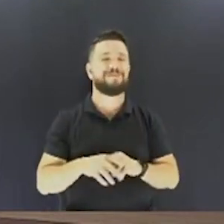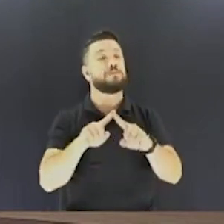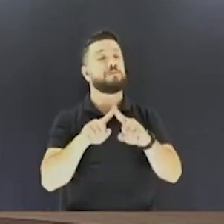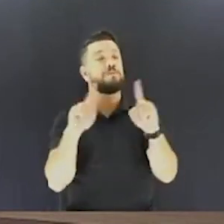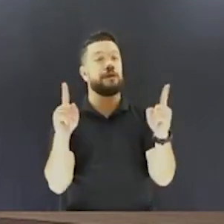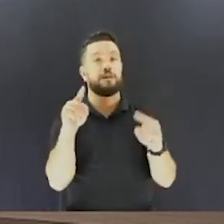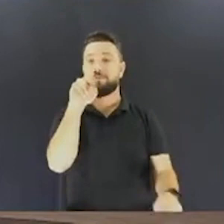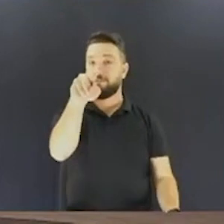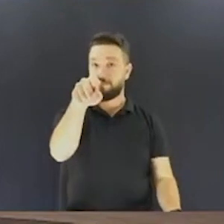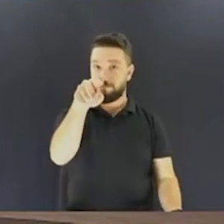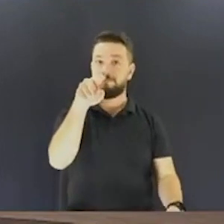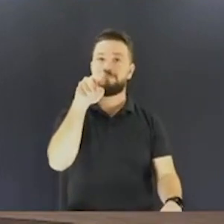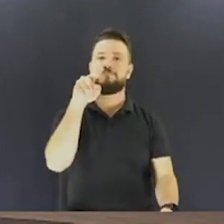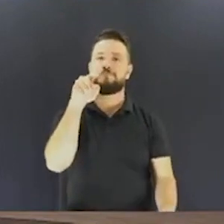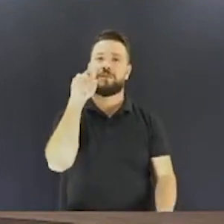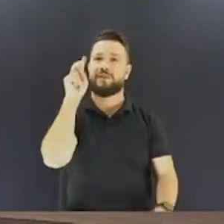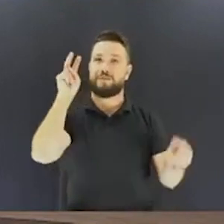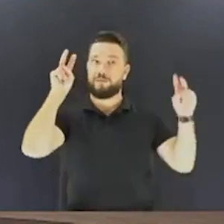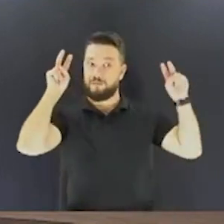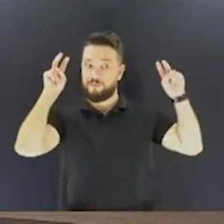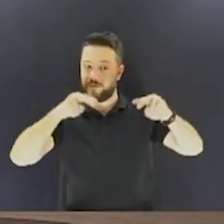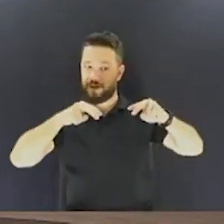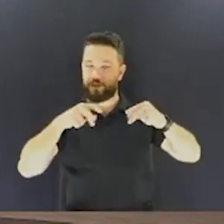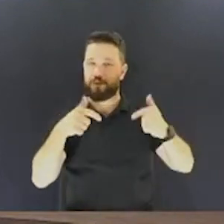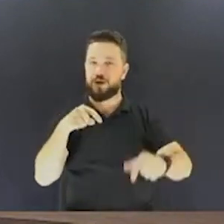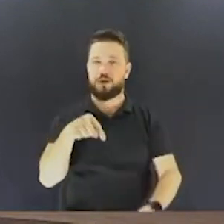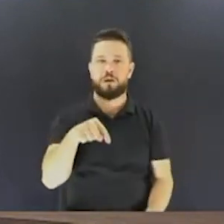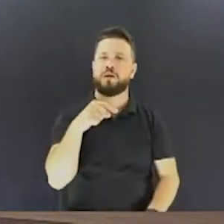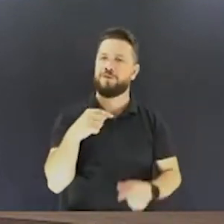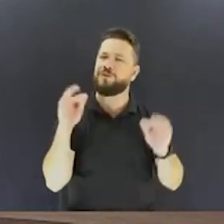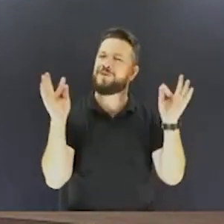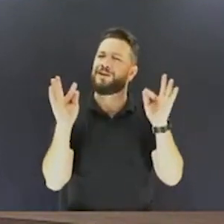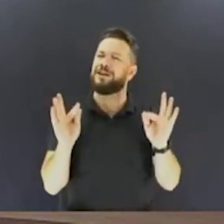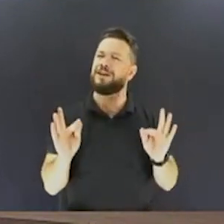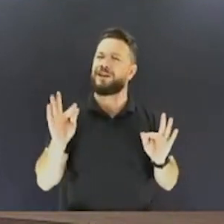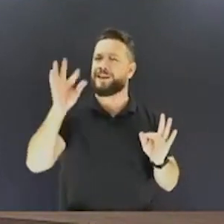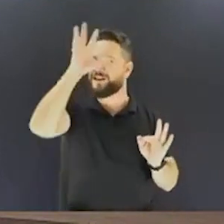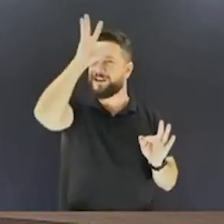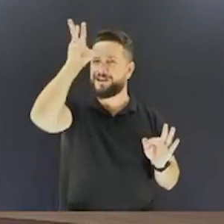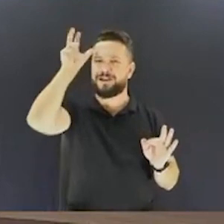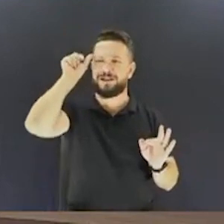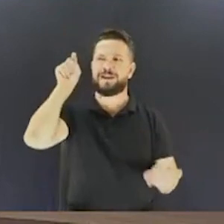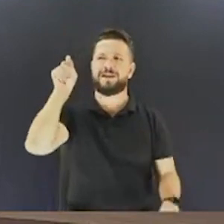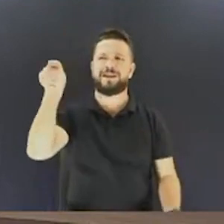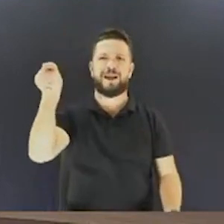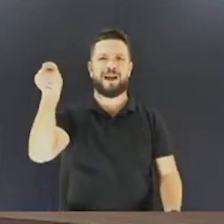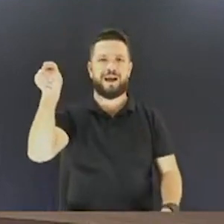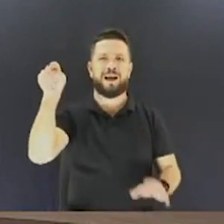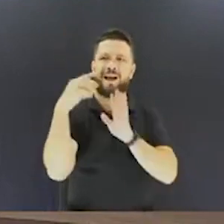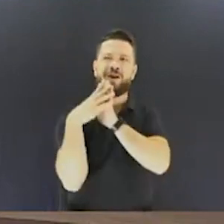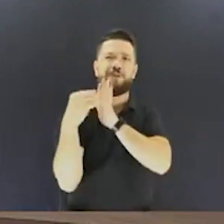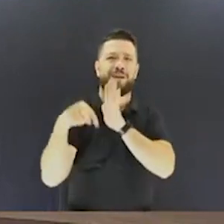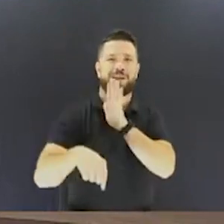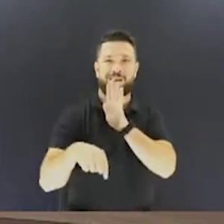nosso trabalho, também faz um trabalho importante. Fico feliz de saber que no Mato Grosso, o nosso trabalho pelo autismo e por outras deficiências já